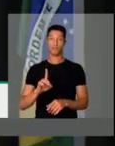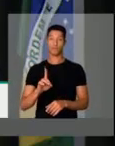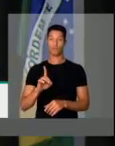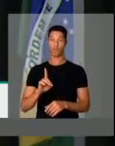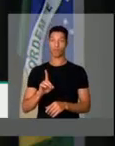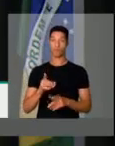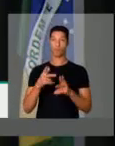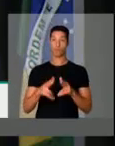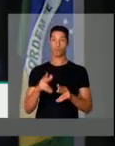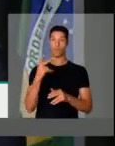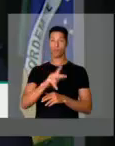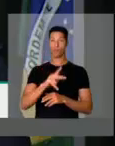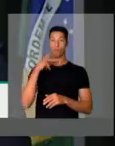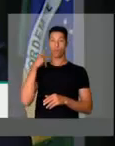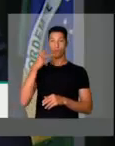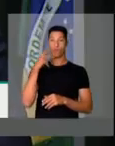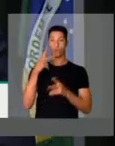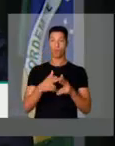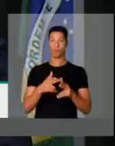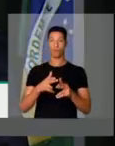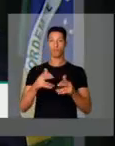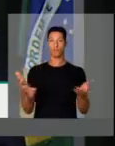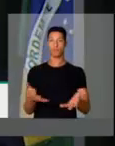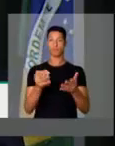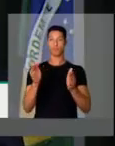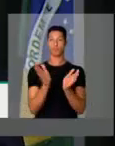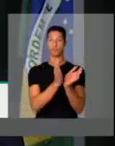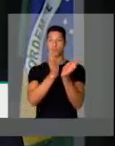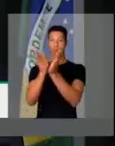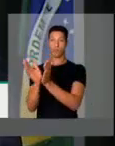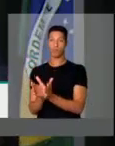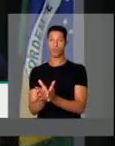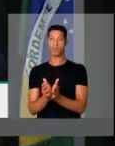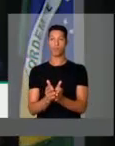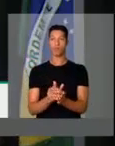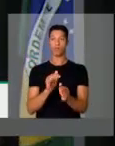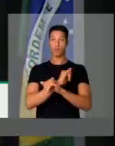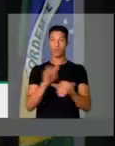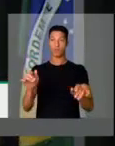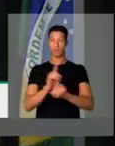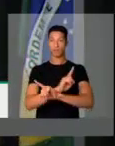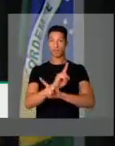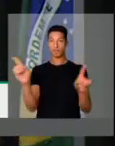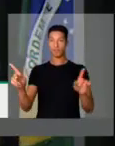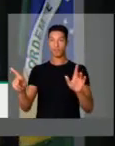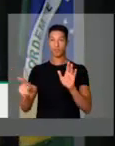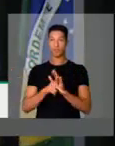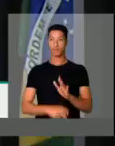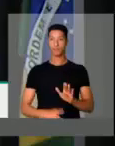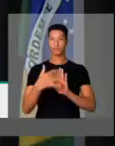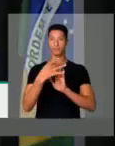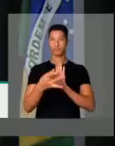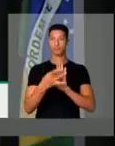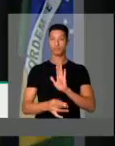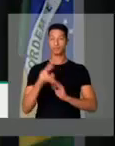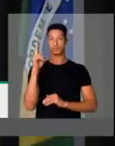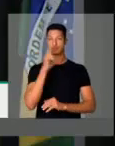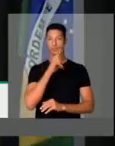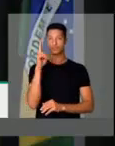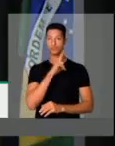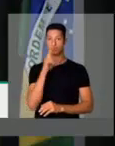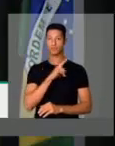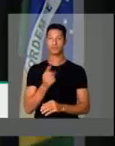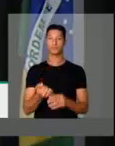Solidariedade, como seus partidos, como encareça as demais bancadas, digam não a esse requerimento de